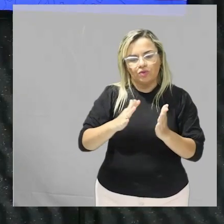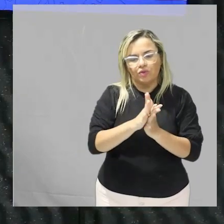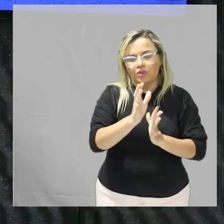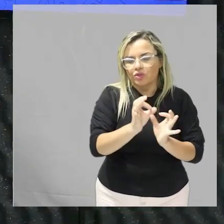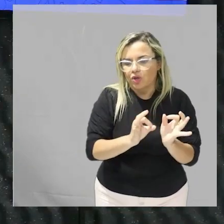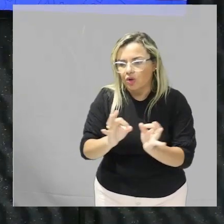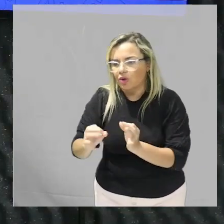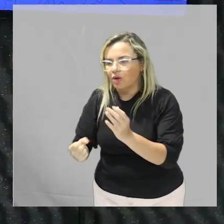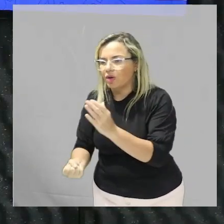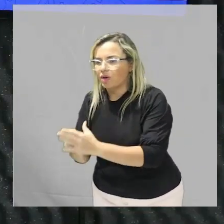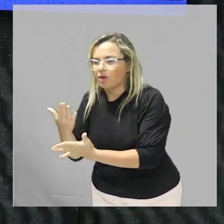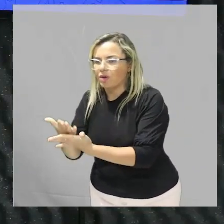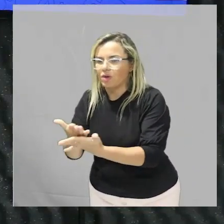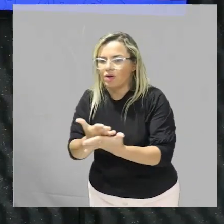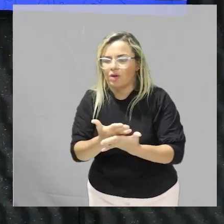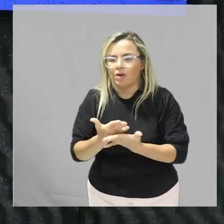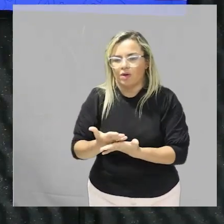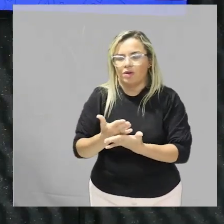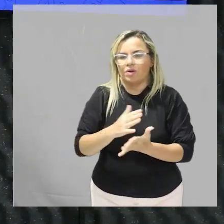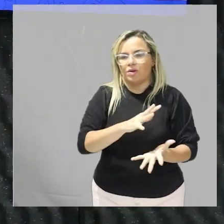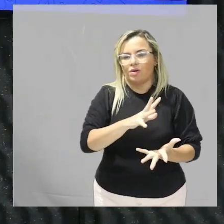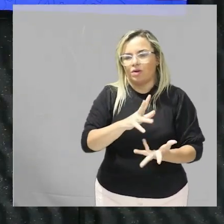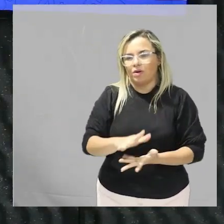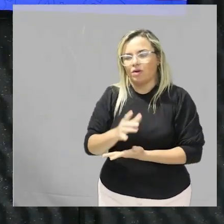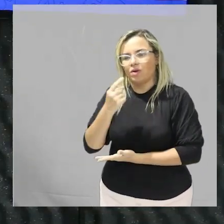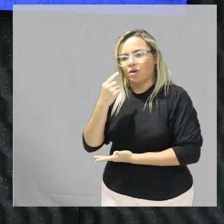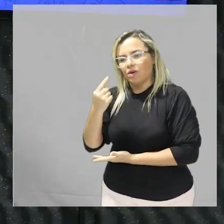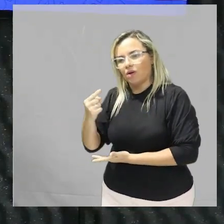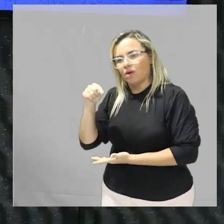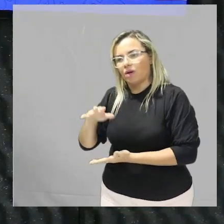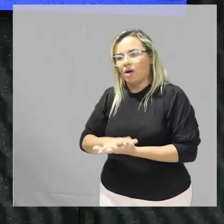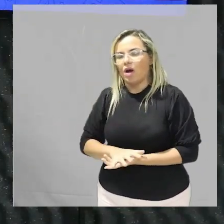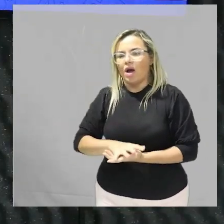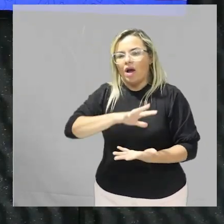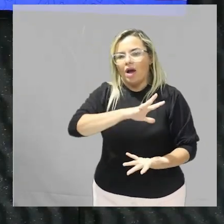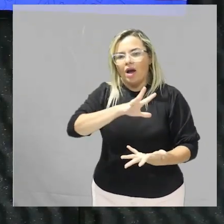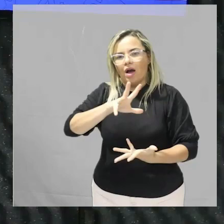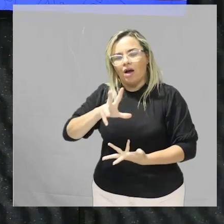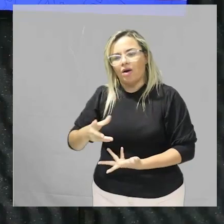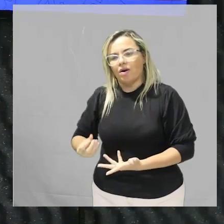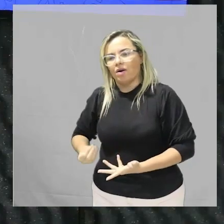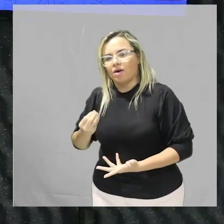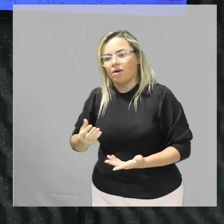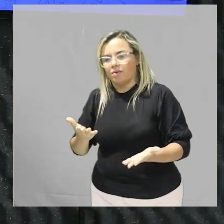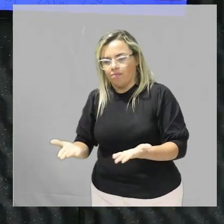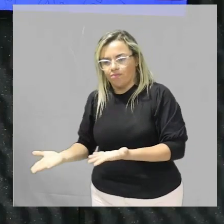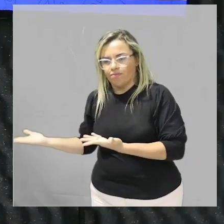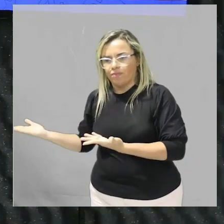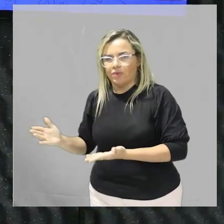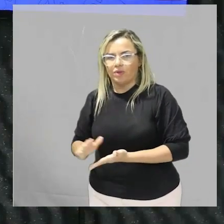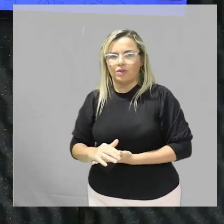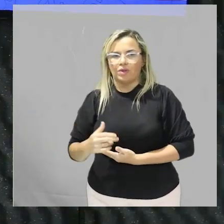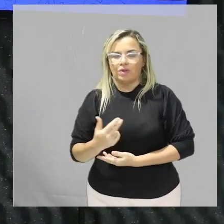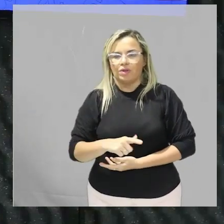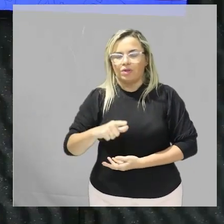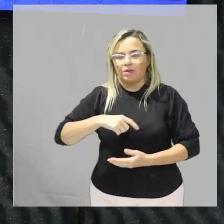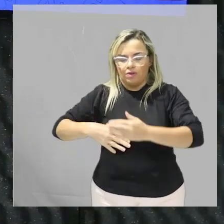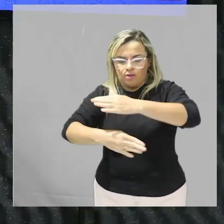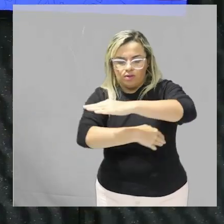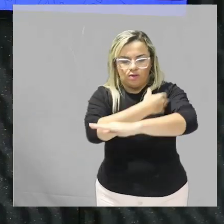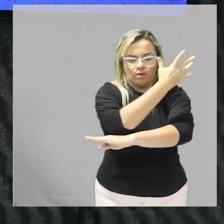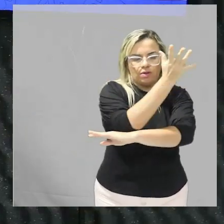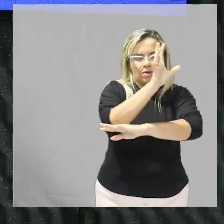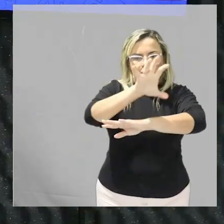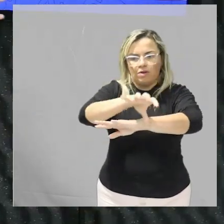perceber que o nível global nós temos aqui a biosfera, né? nós temos aqui, ó, o ecossistema.